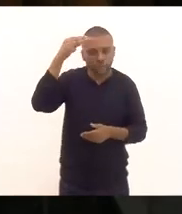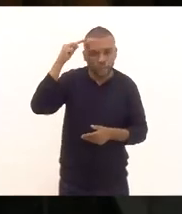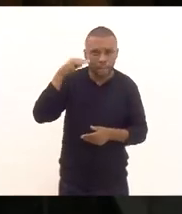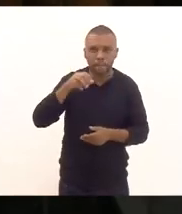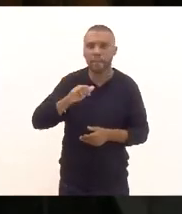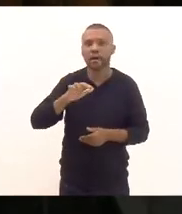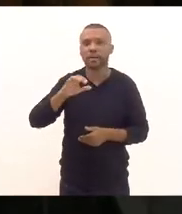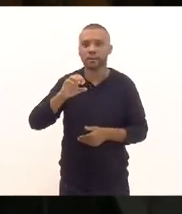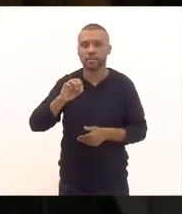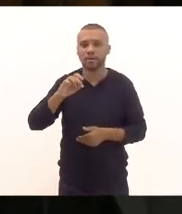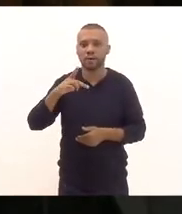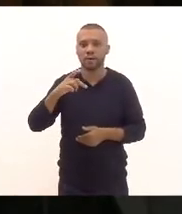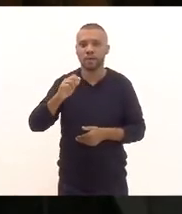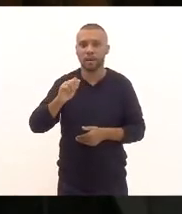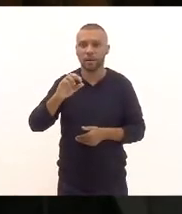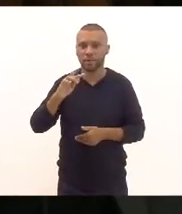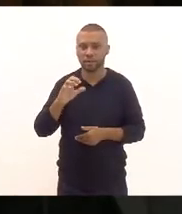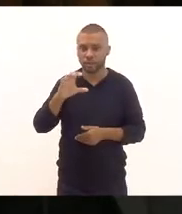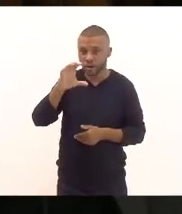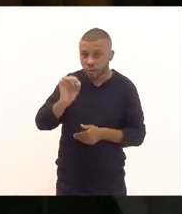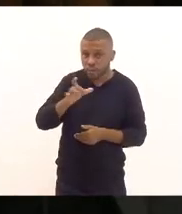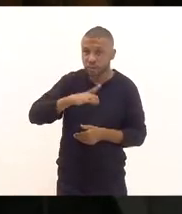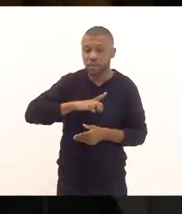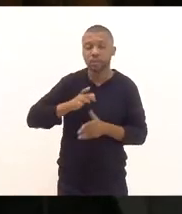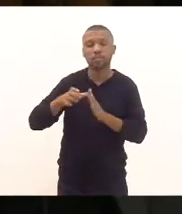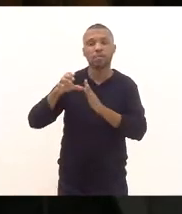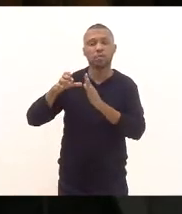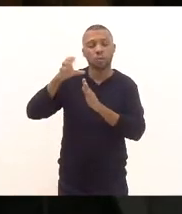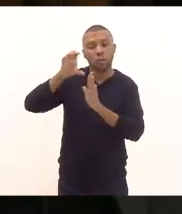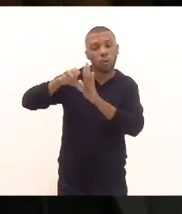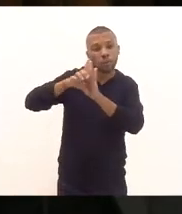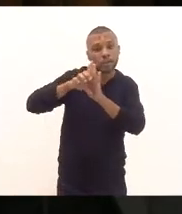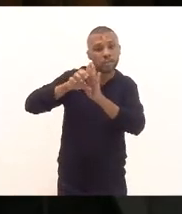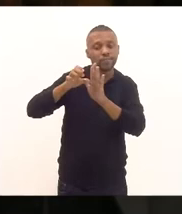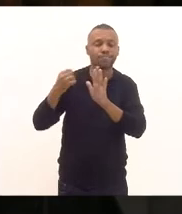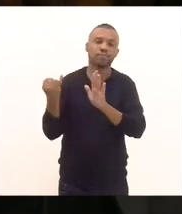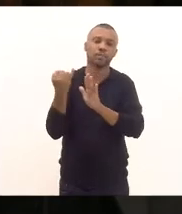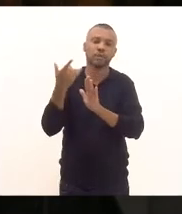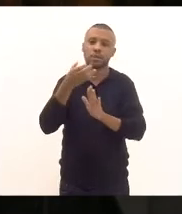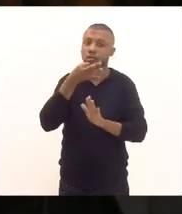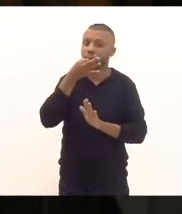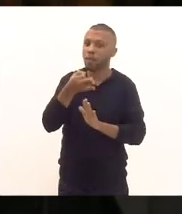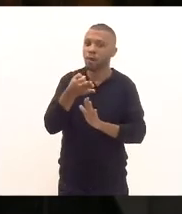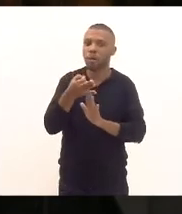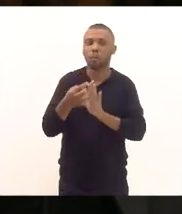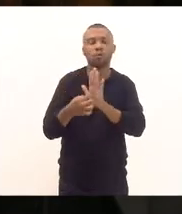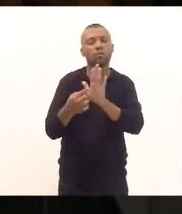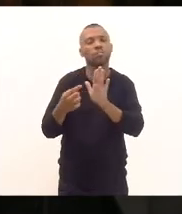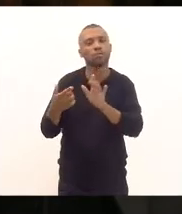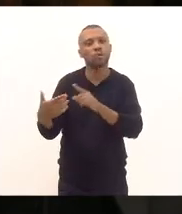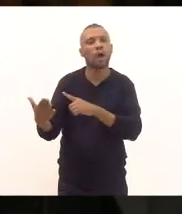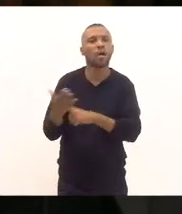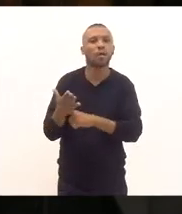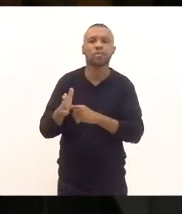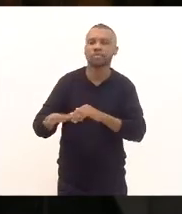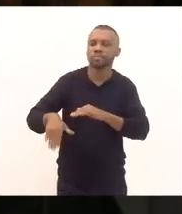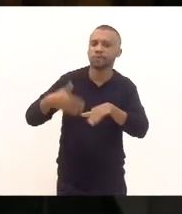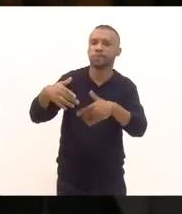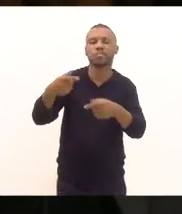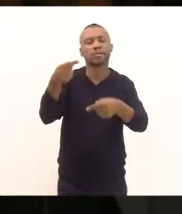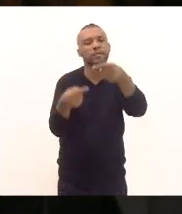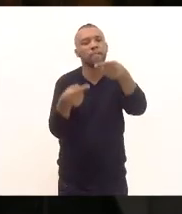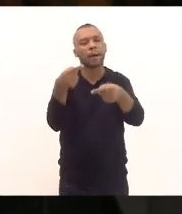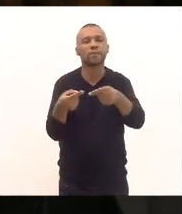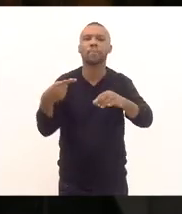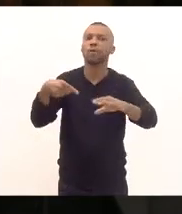de entendo uma concepção distinta dessa ter dado parecia Para viabilizar que esse debate se